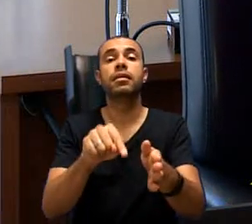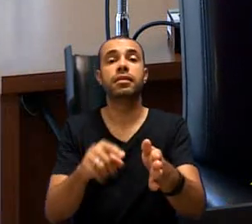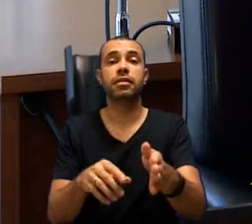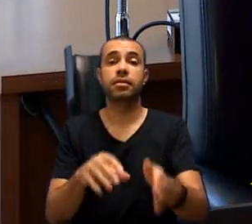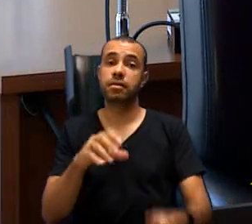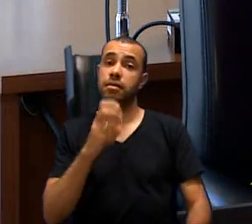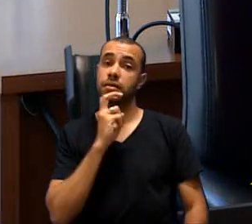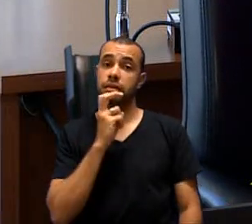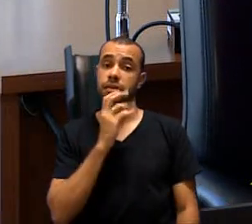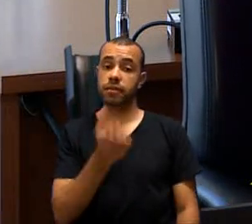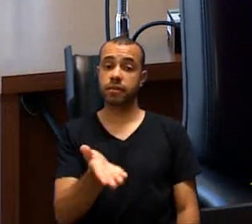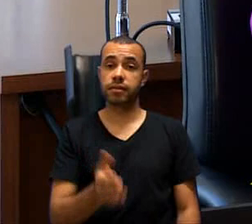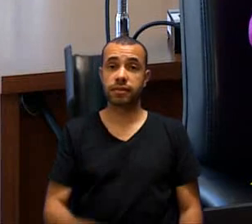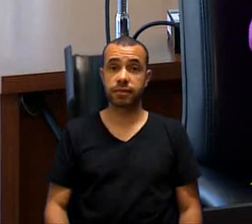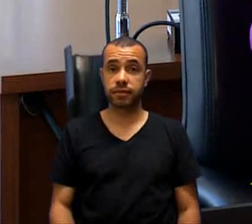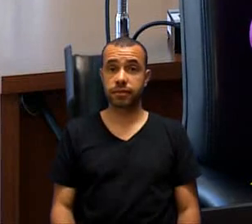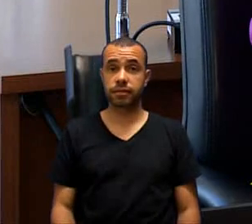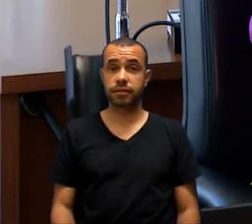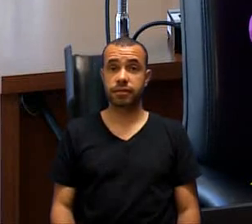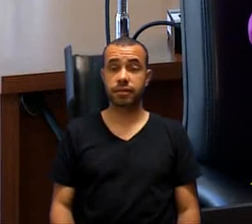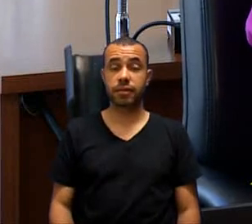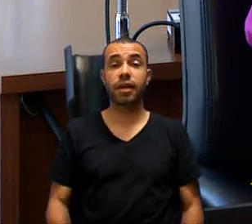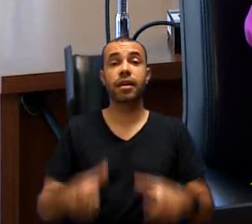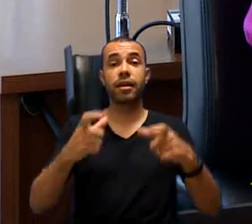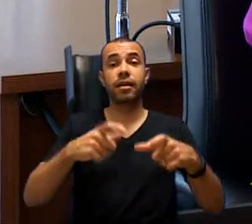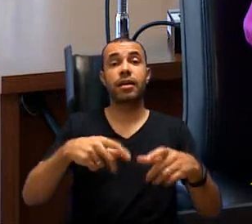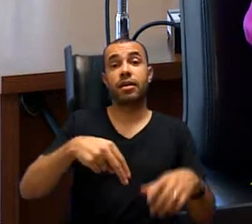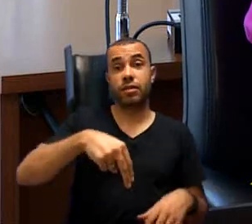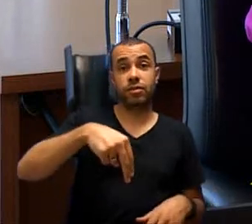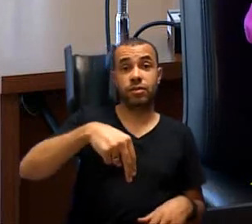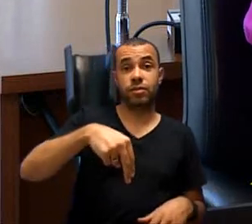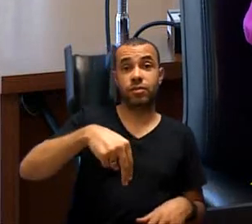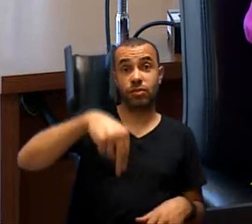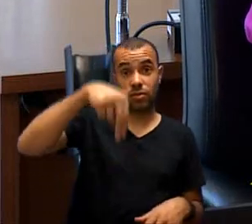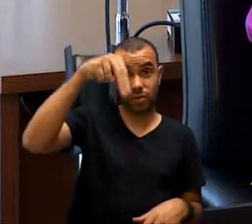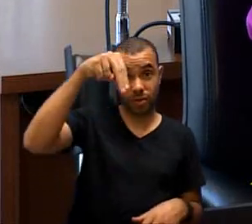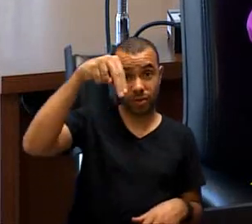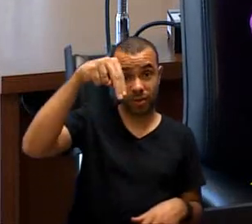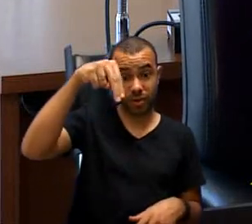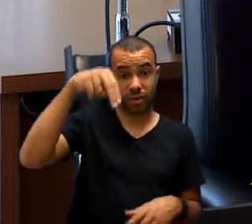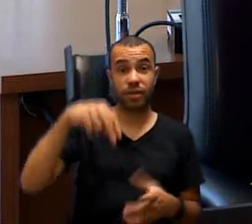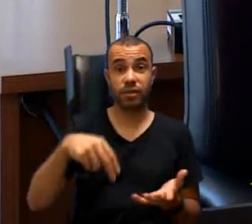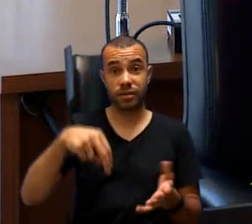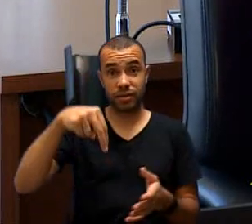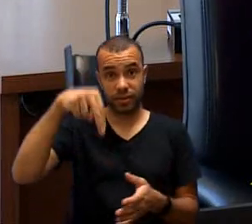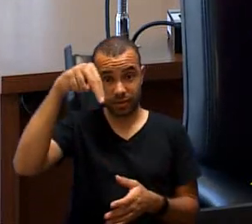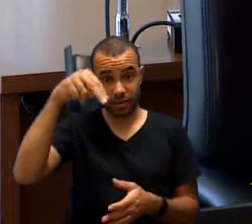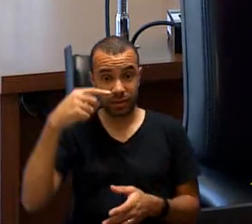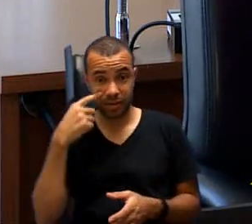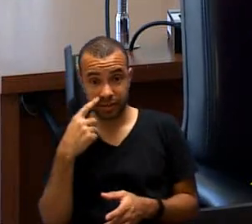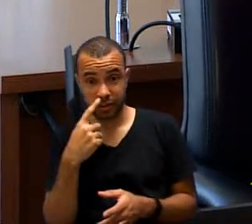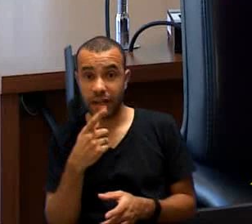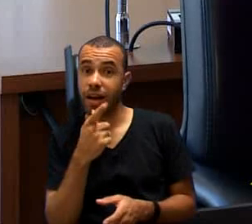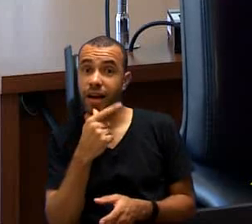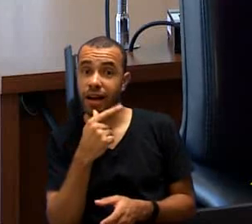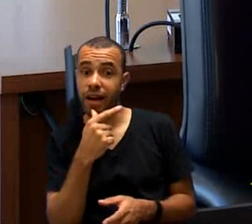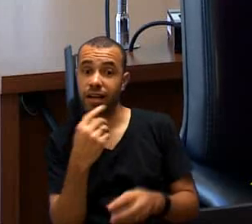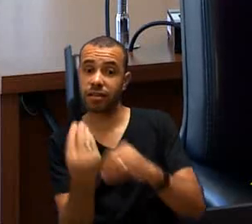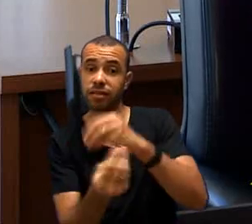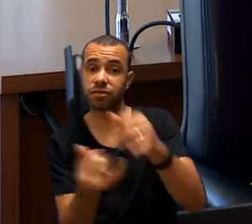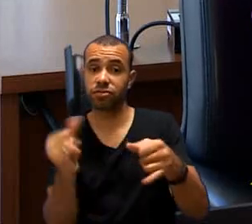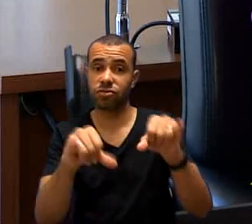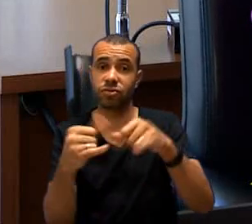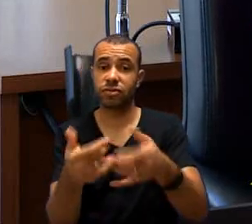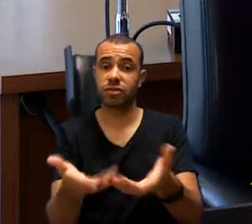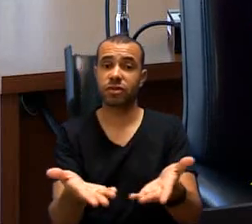água. Tem razão com relação à poluição do Pirajibu. Também vai ter que tratar esta poluição para que as pessoas